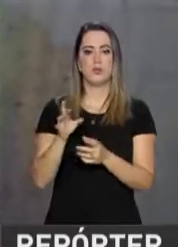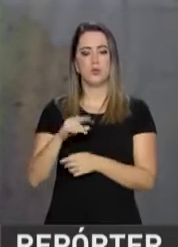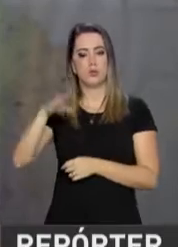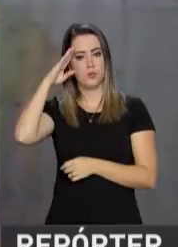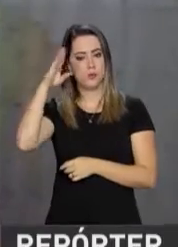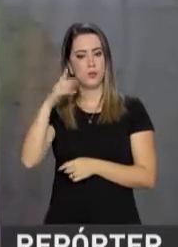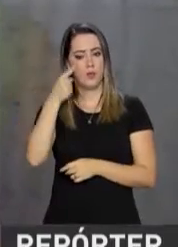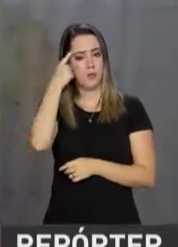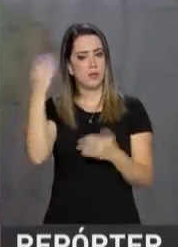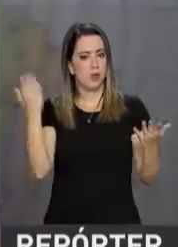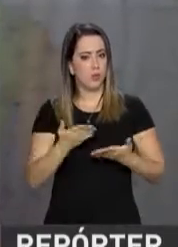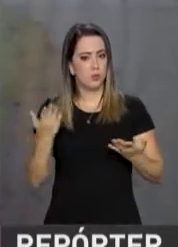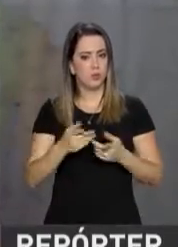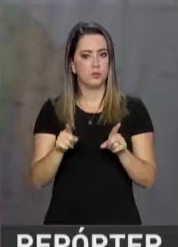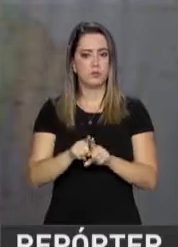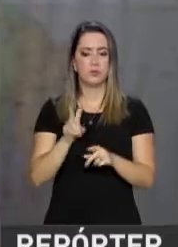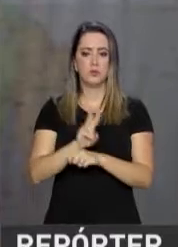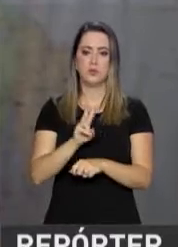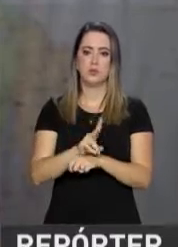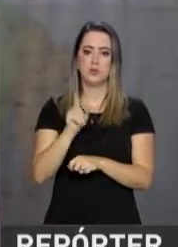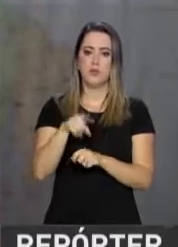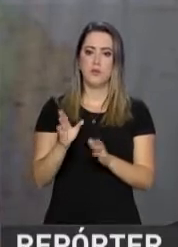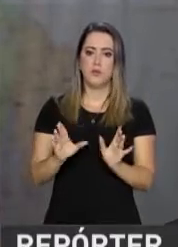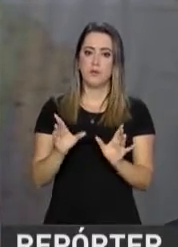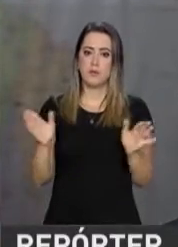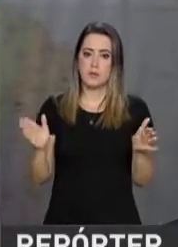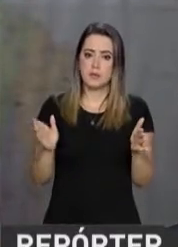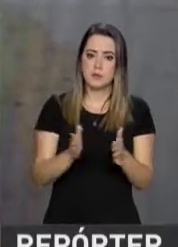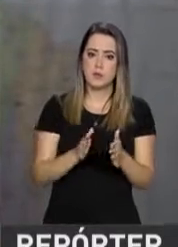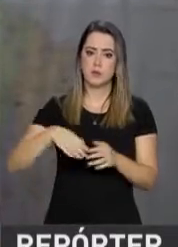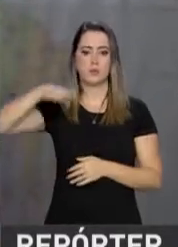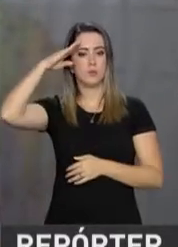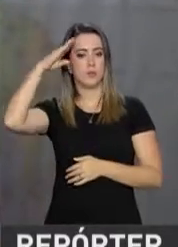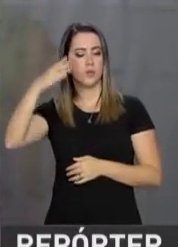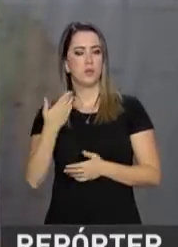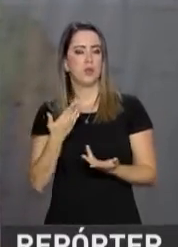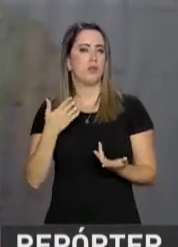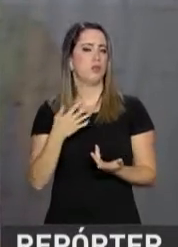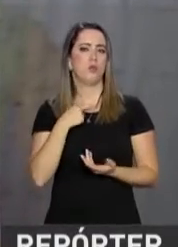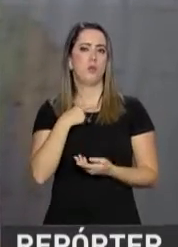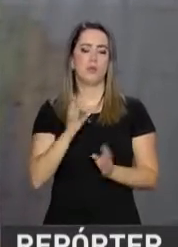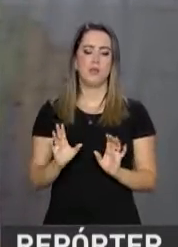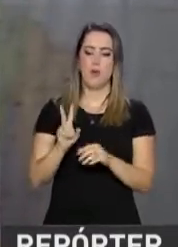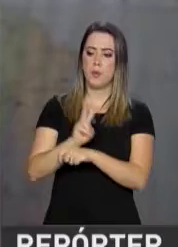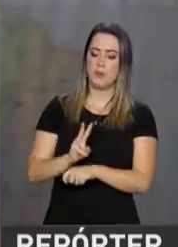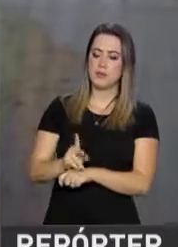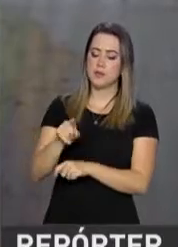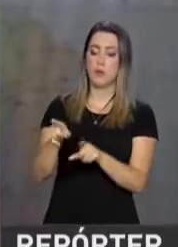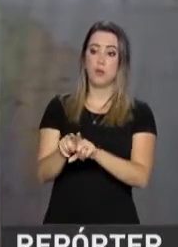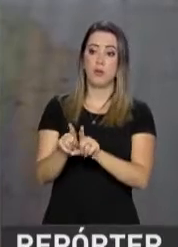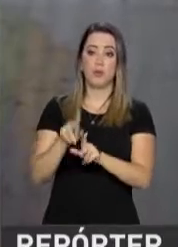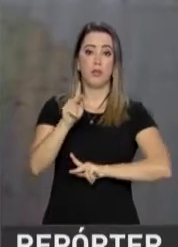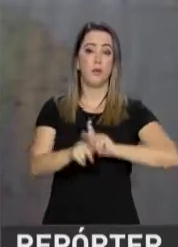pensar no brasil de hoje que fez é algo restrito às os militares e não algo que faz parte do